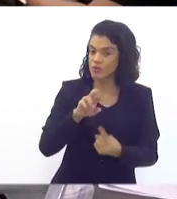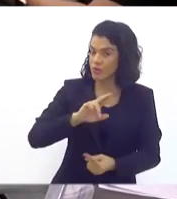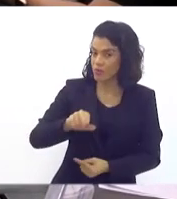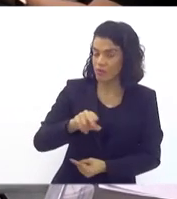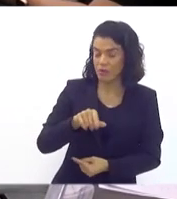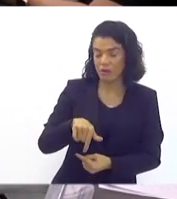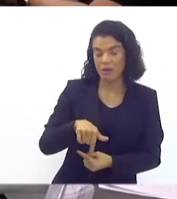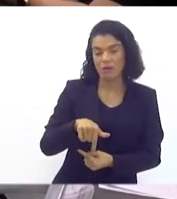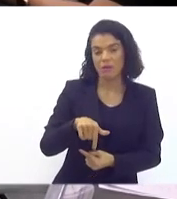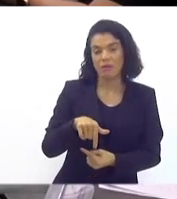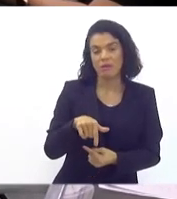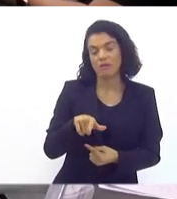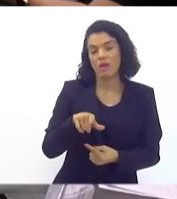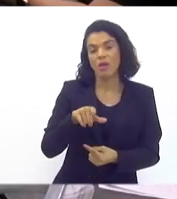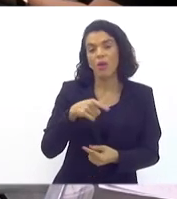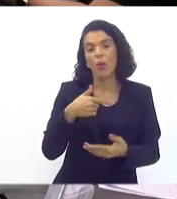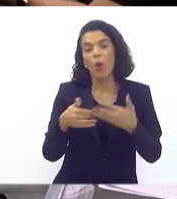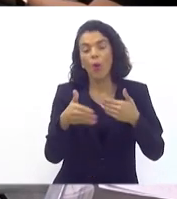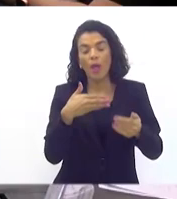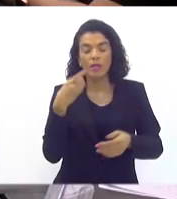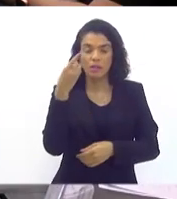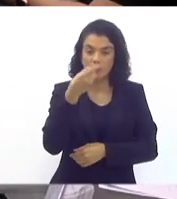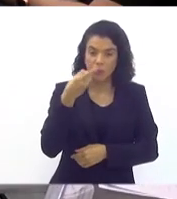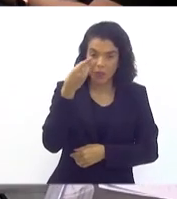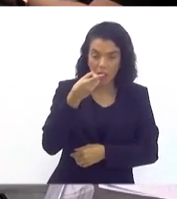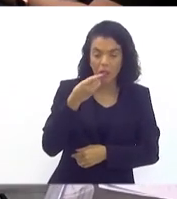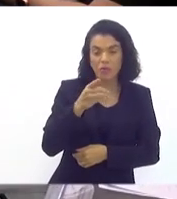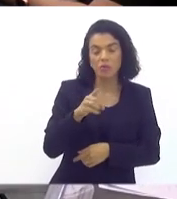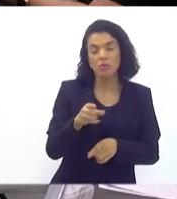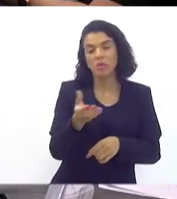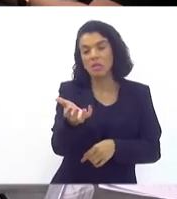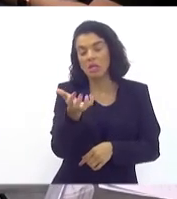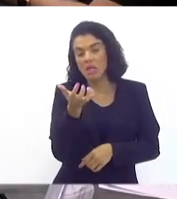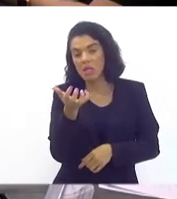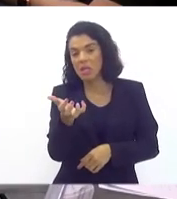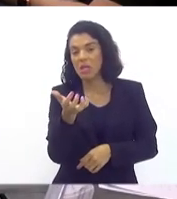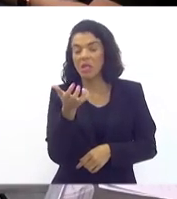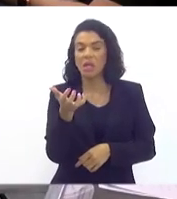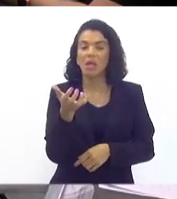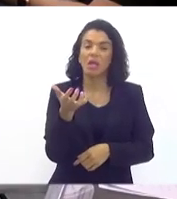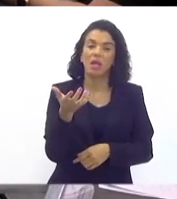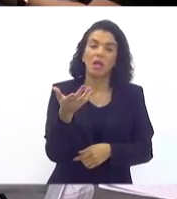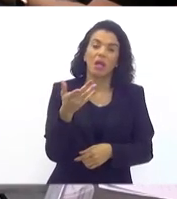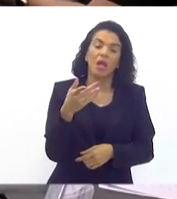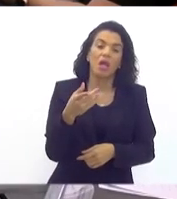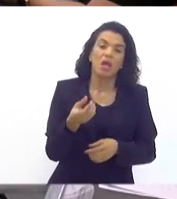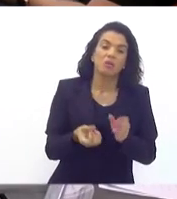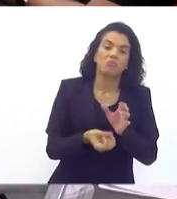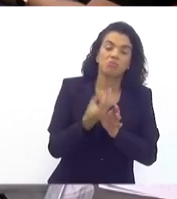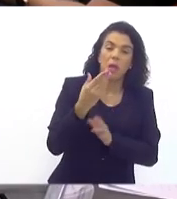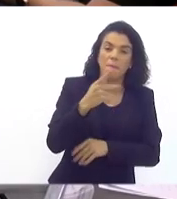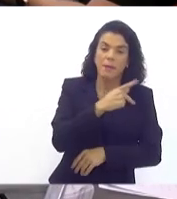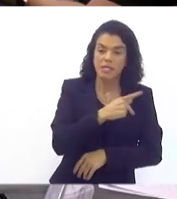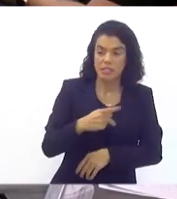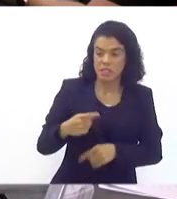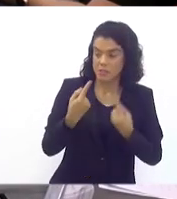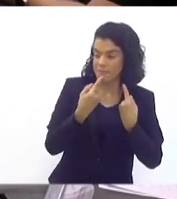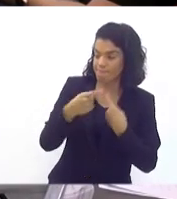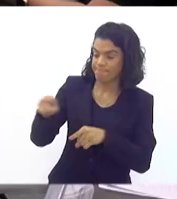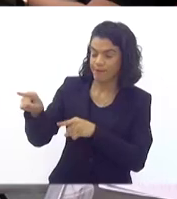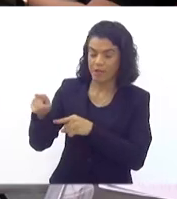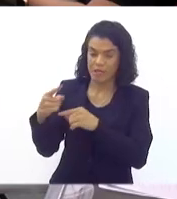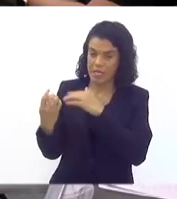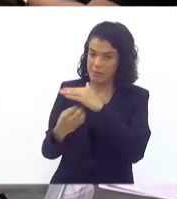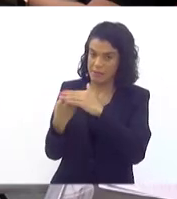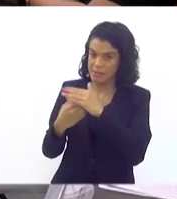ou desta comissão seja de Qual deputado for e querer sim surgir contra a presidência de qualquer agência ao contrário